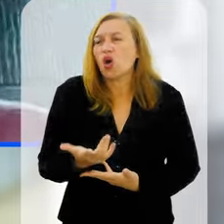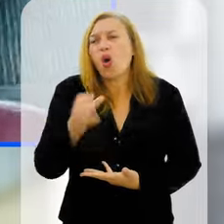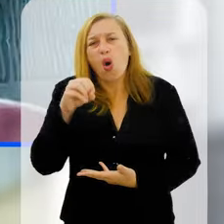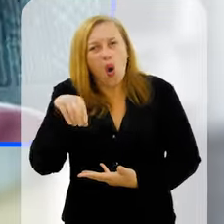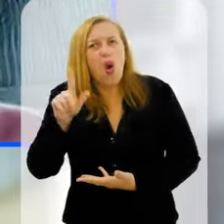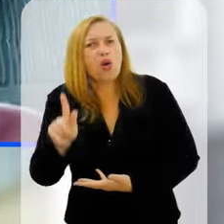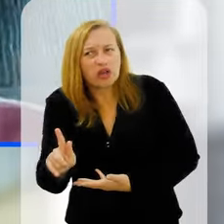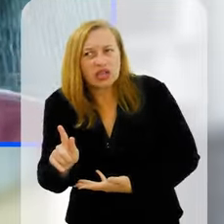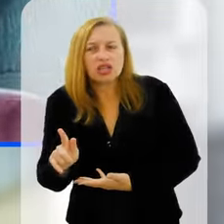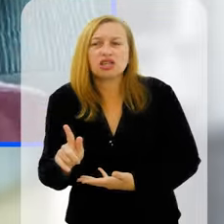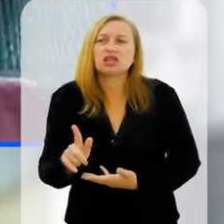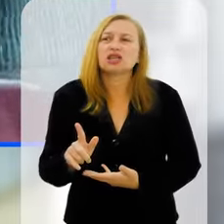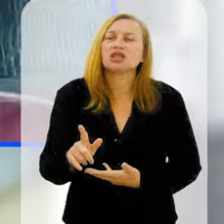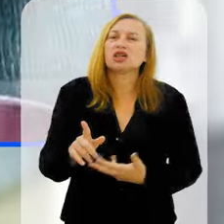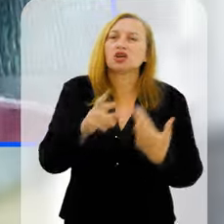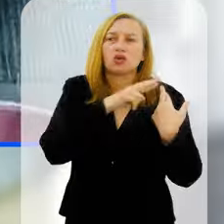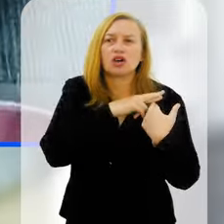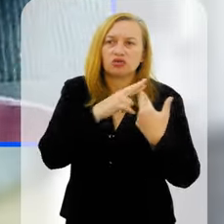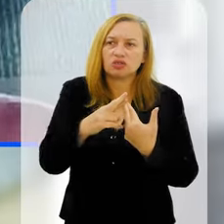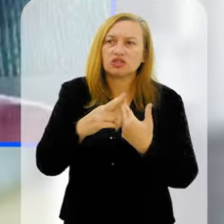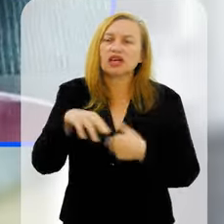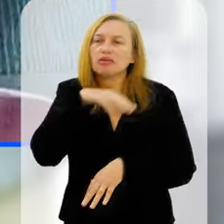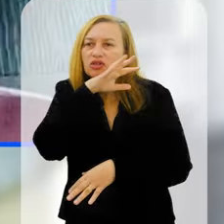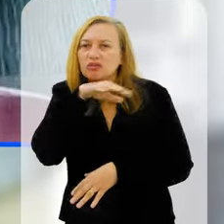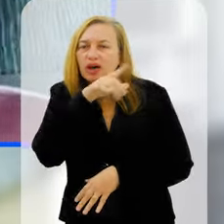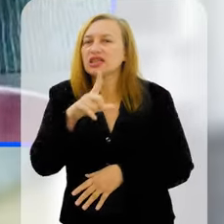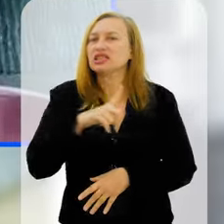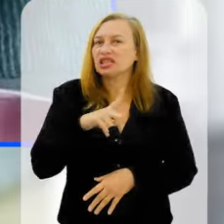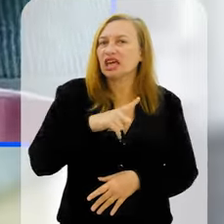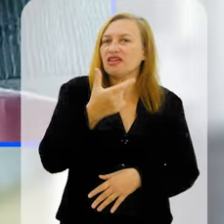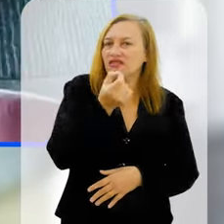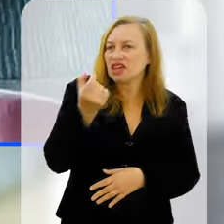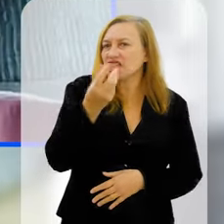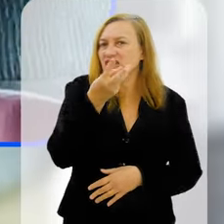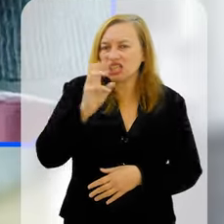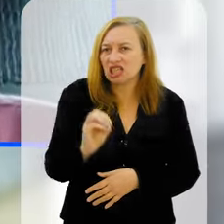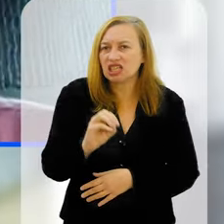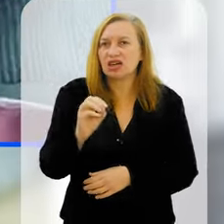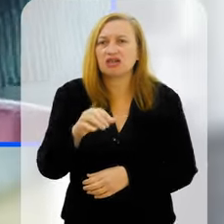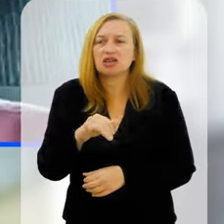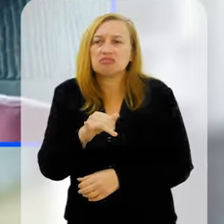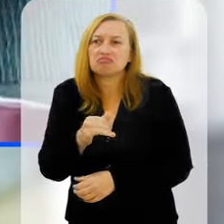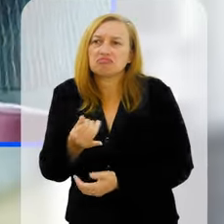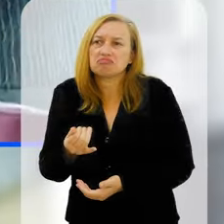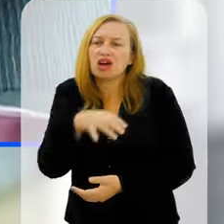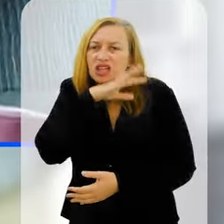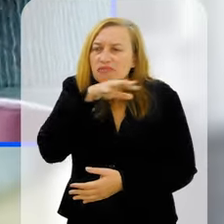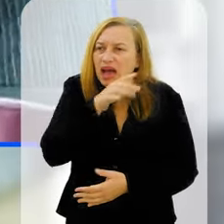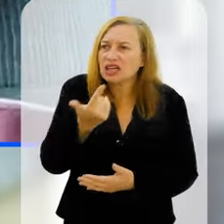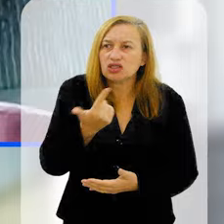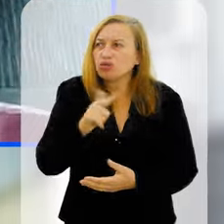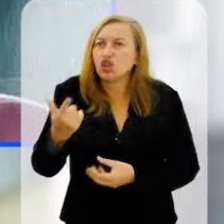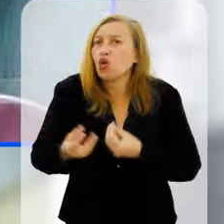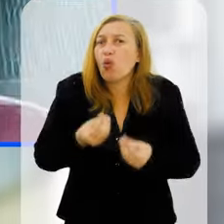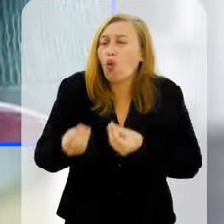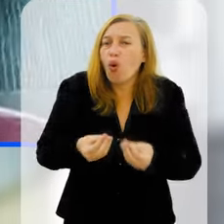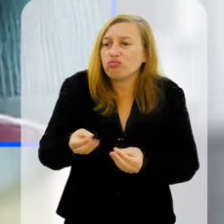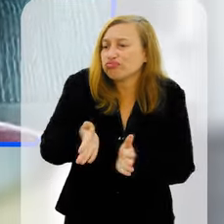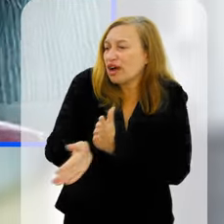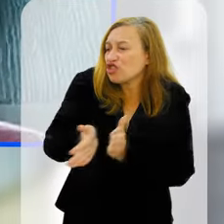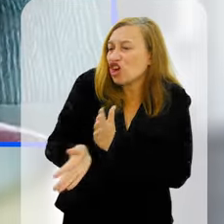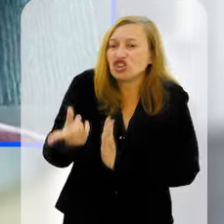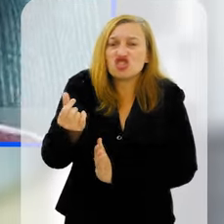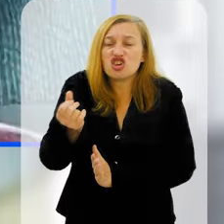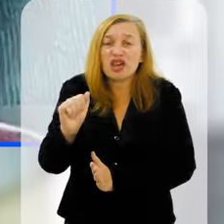agora, além das ONGs, né, os protetores independentes também têm 20, têm 30 animais, eles não têm condição